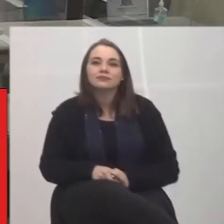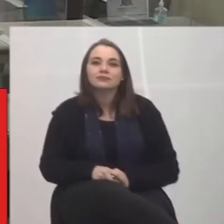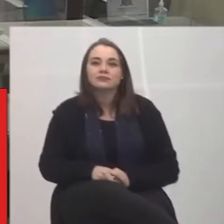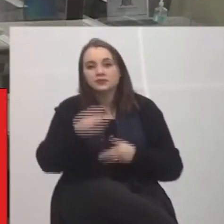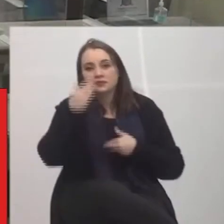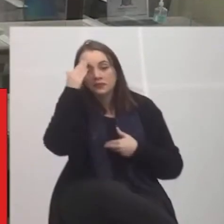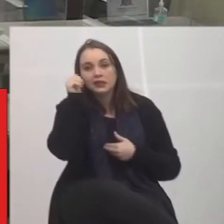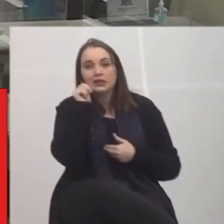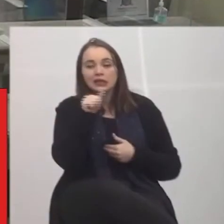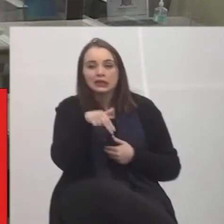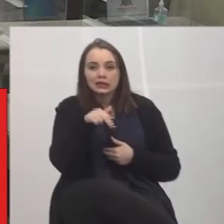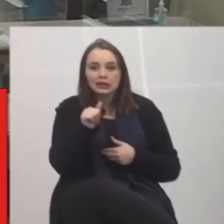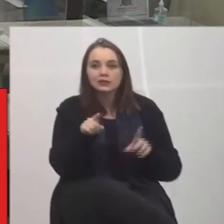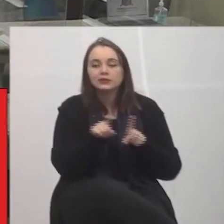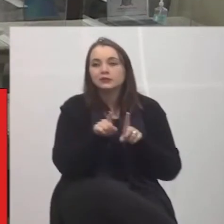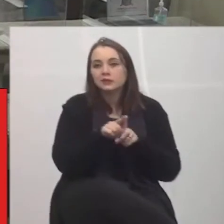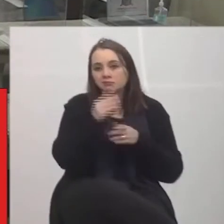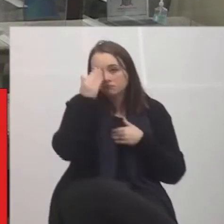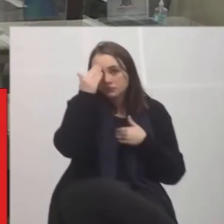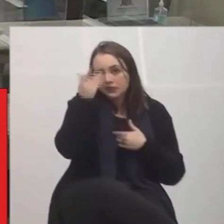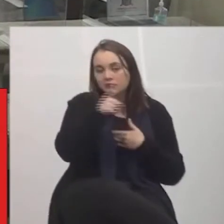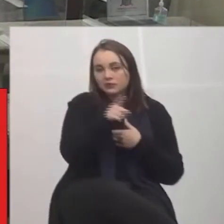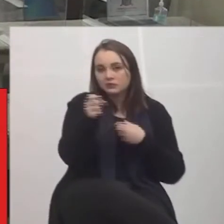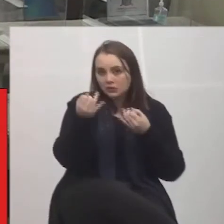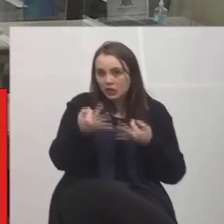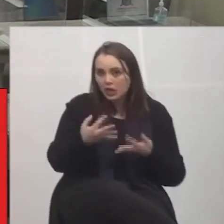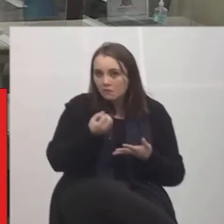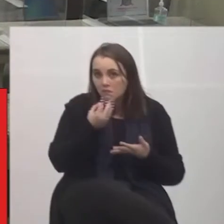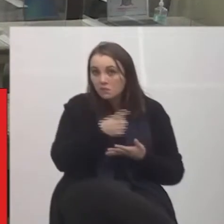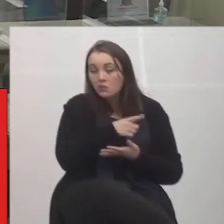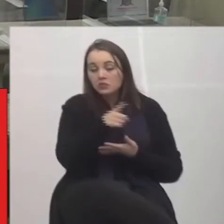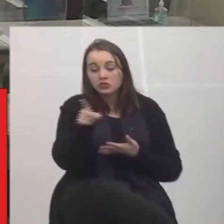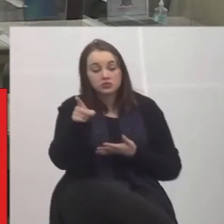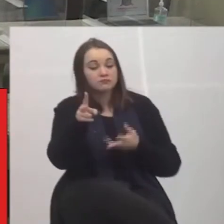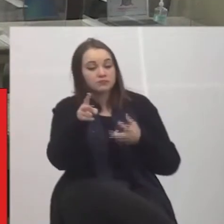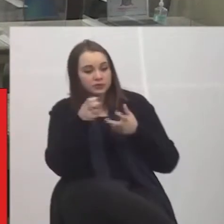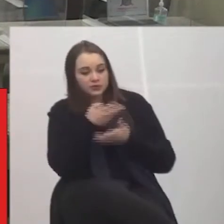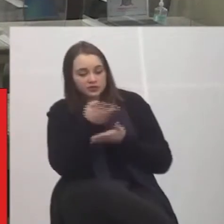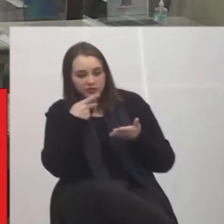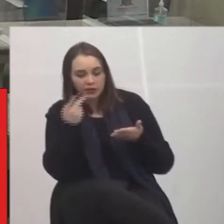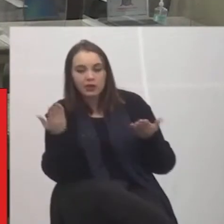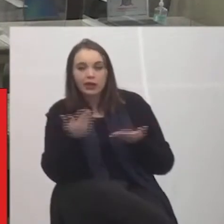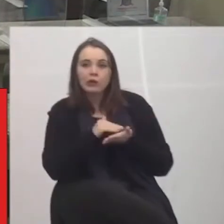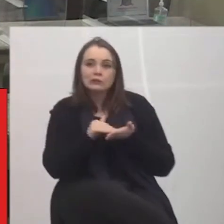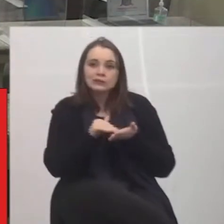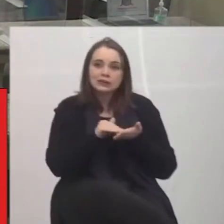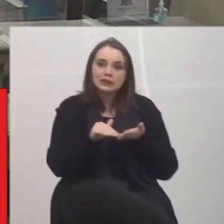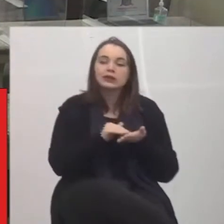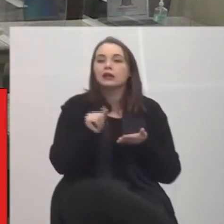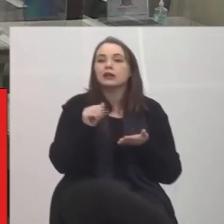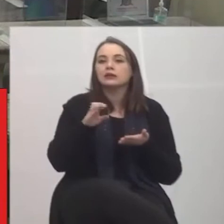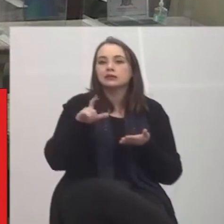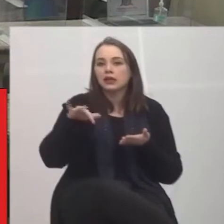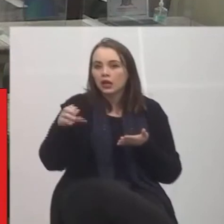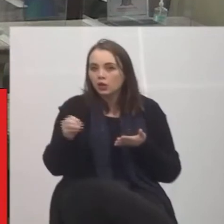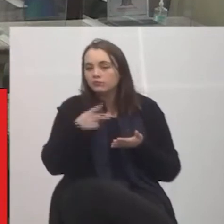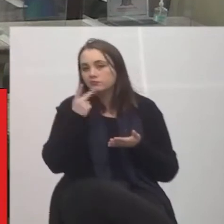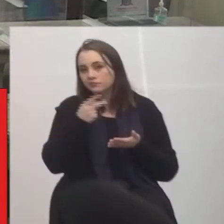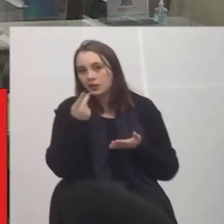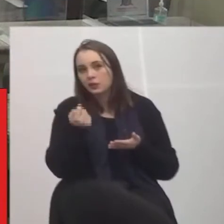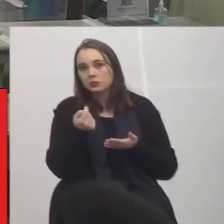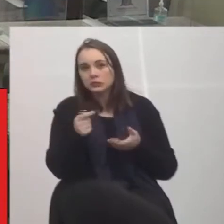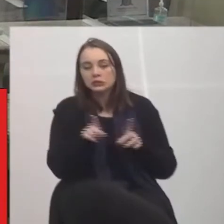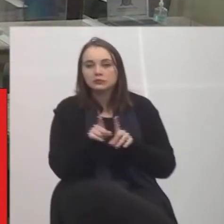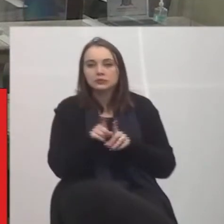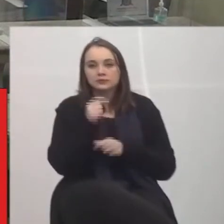Obrigada, Ana. Obrigada pela tua exposição, sempre bom te ouvir. Quero passar a palavra agora para o secretário fazer essas considerações.